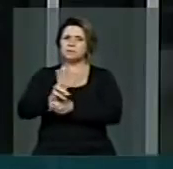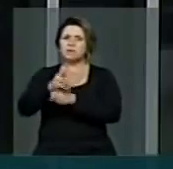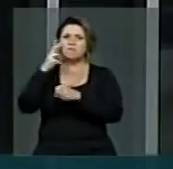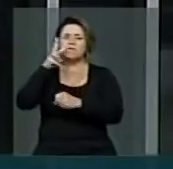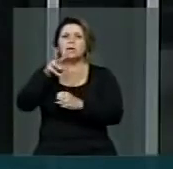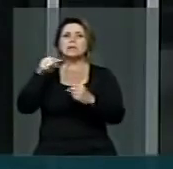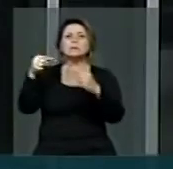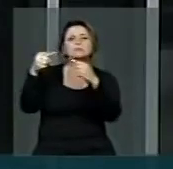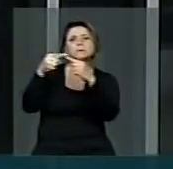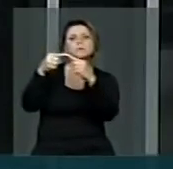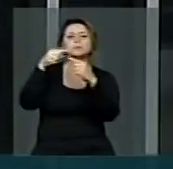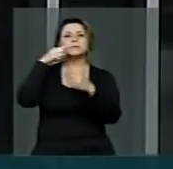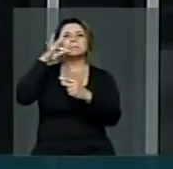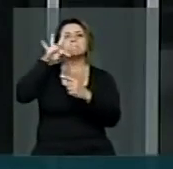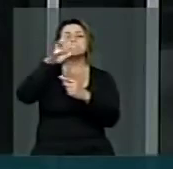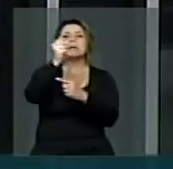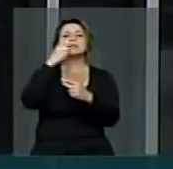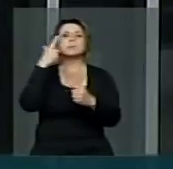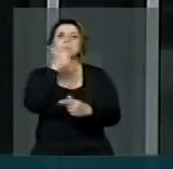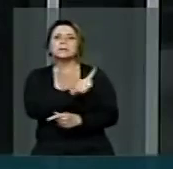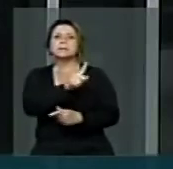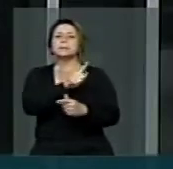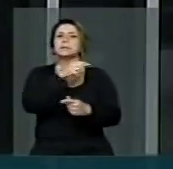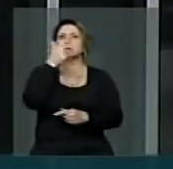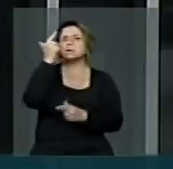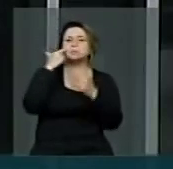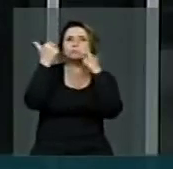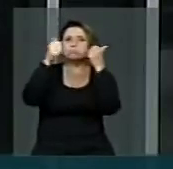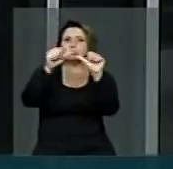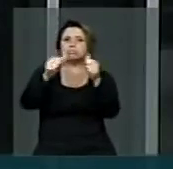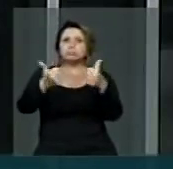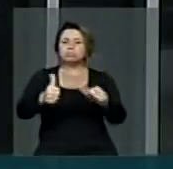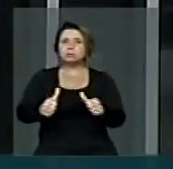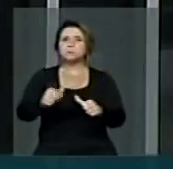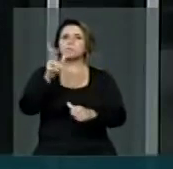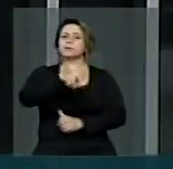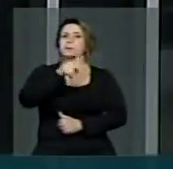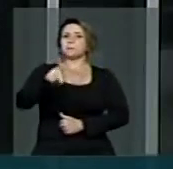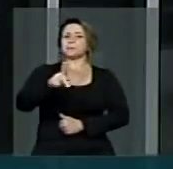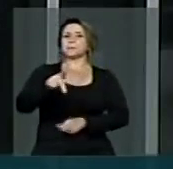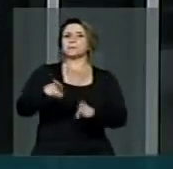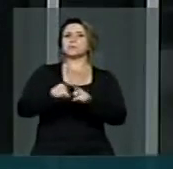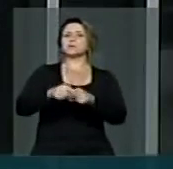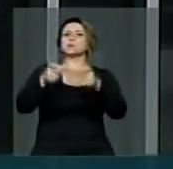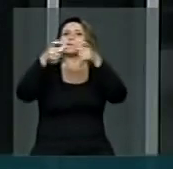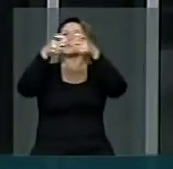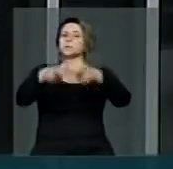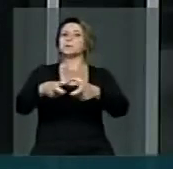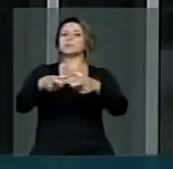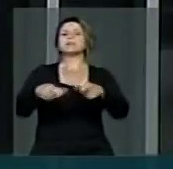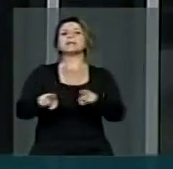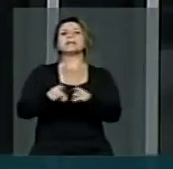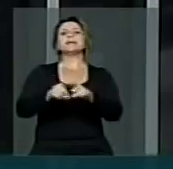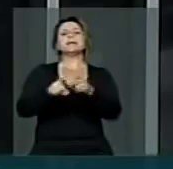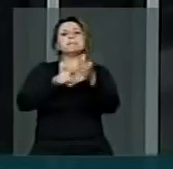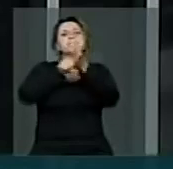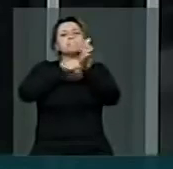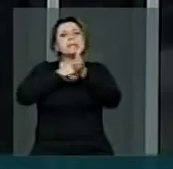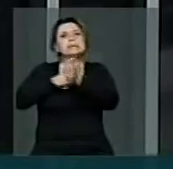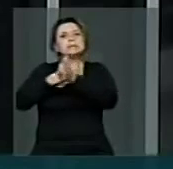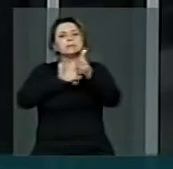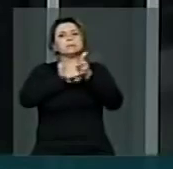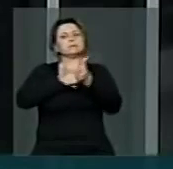de qualificação integral, seja do professorado, da infraestrutura de ensino e pesquisa, do material